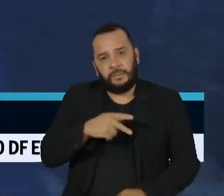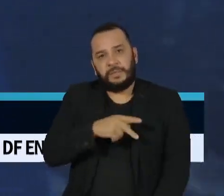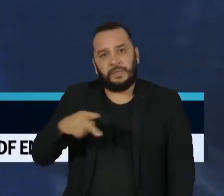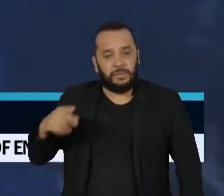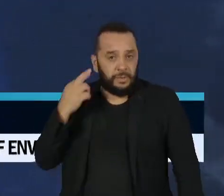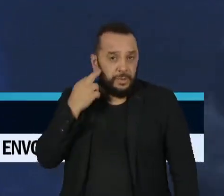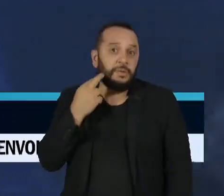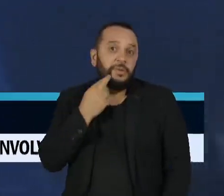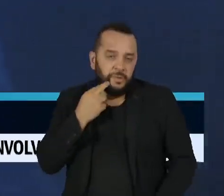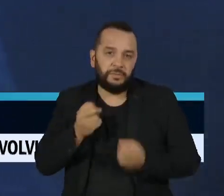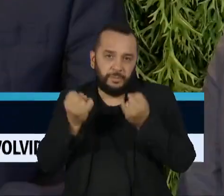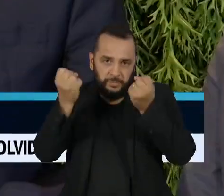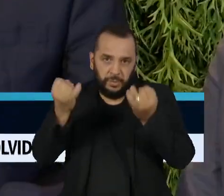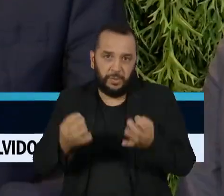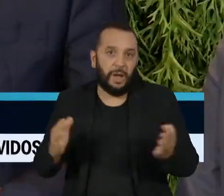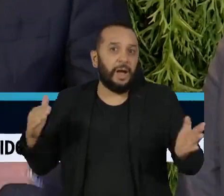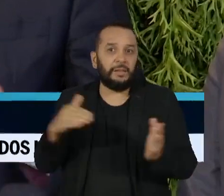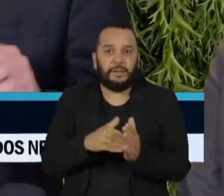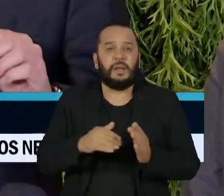outubro o texto será votado.